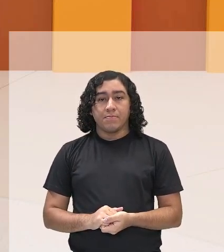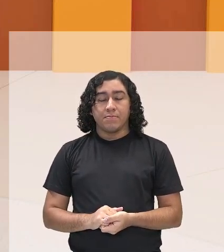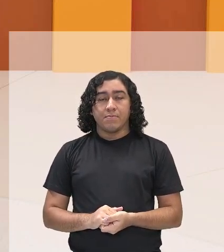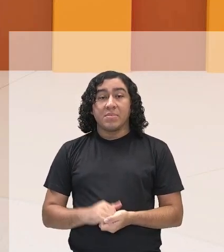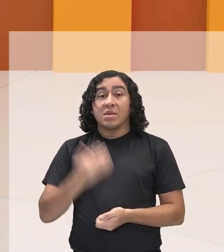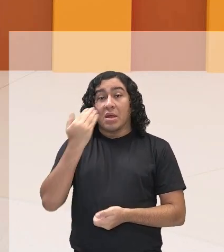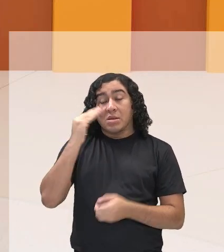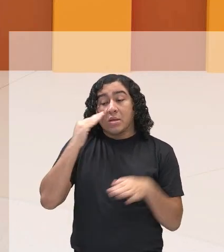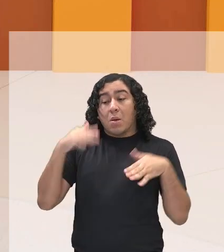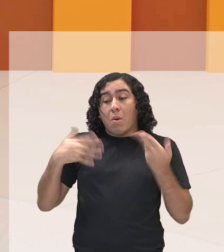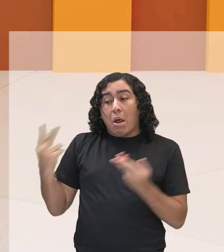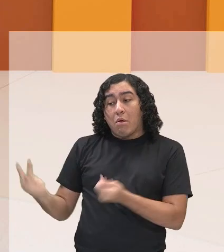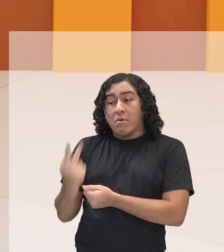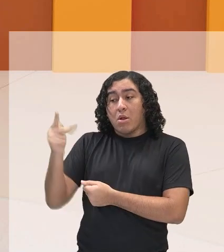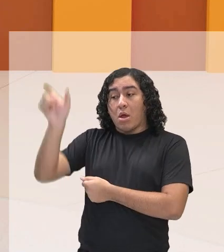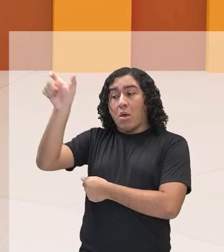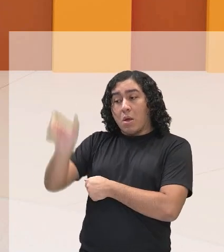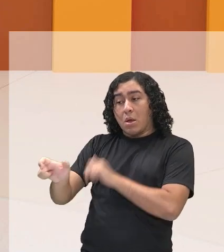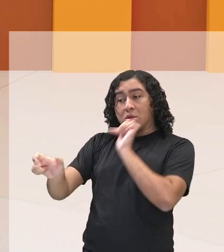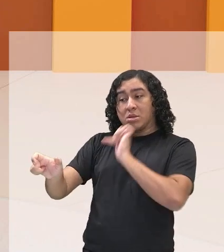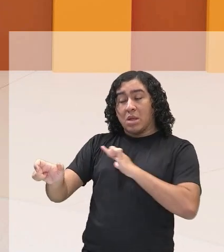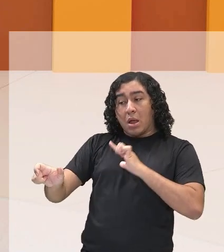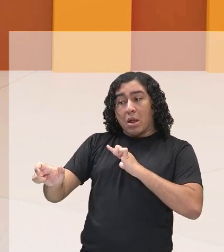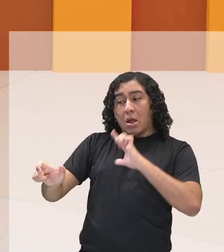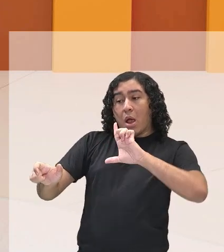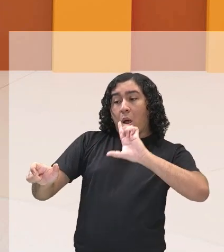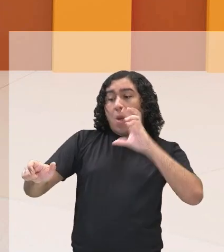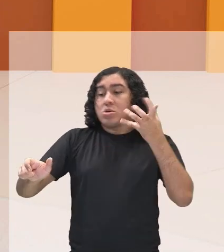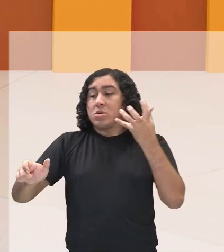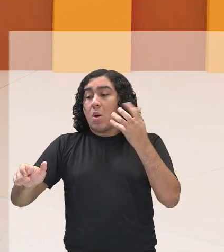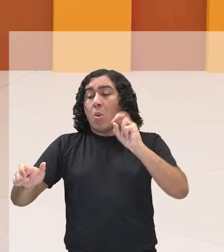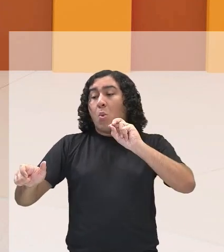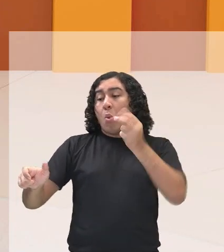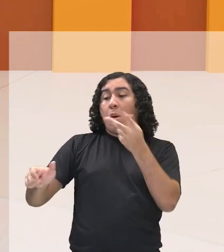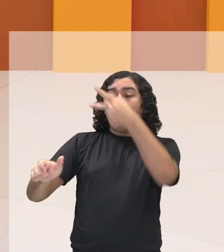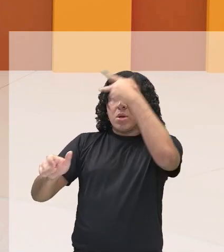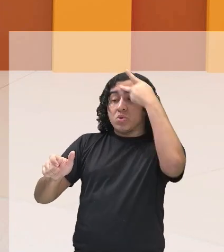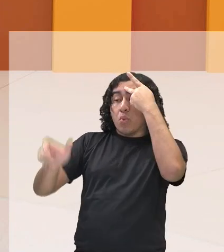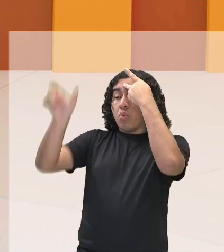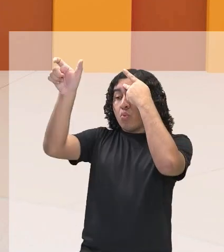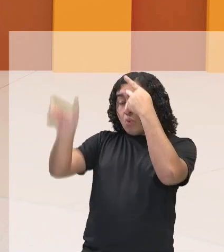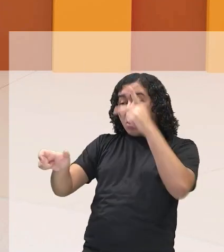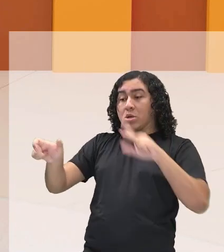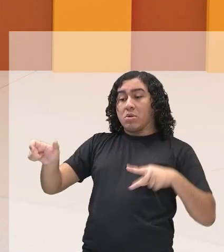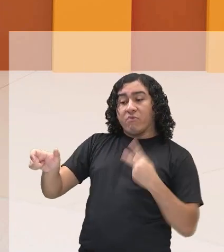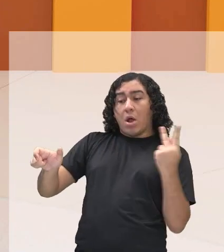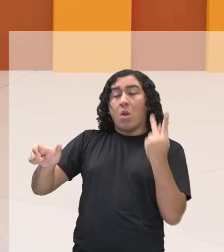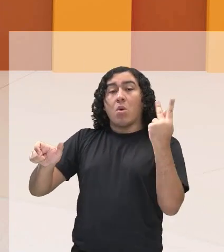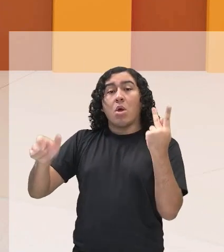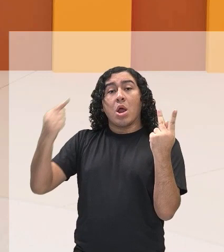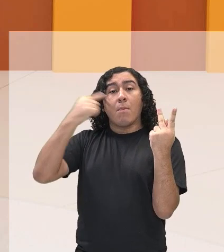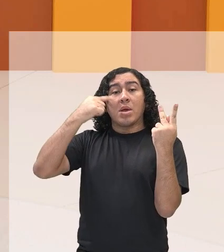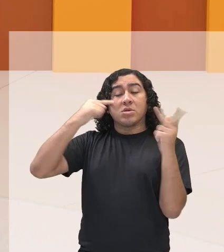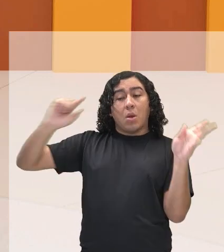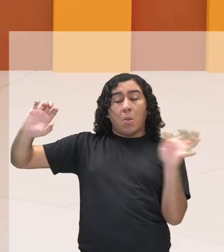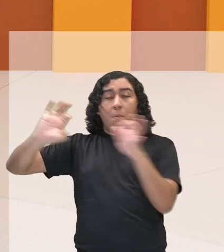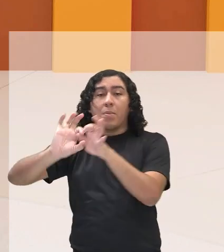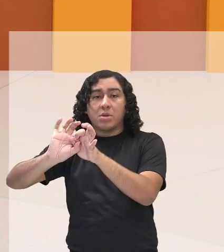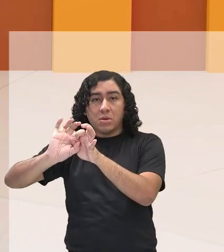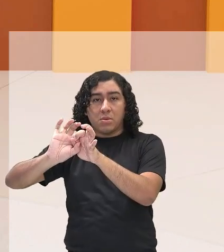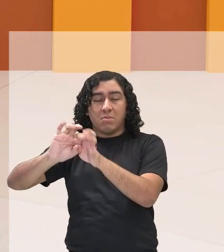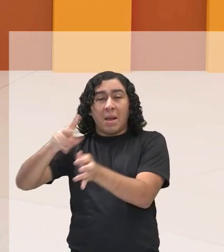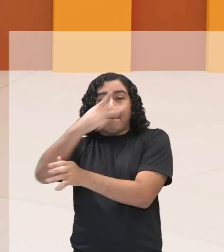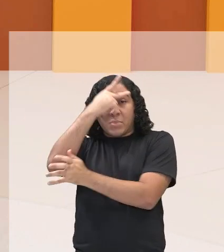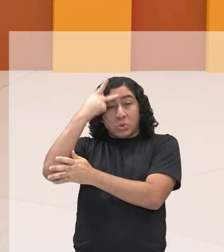coisa, ou a alguém, ou a uma situação. Eu confiro um valor àquilo, eu coloco valor naquilo.